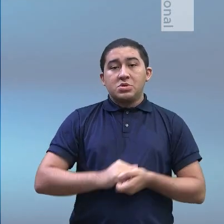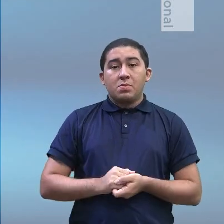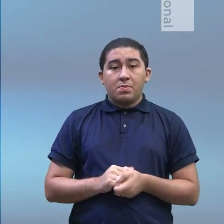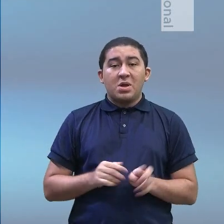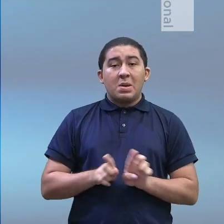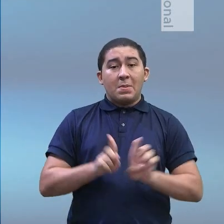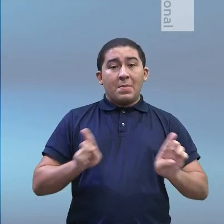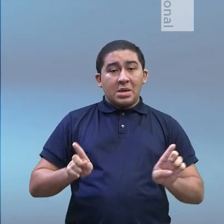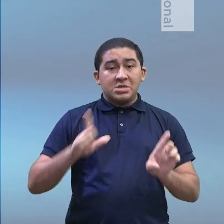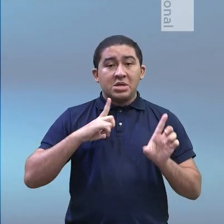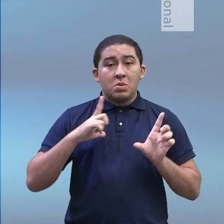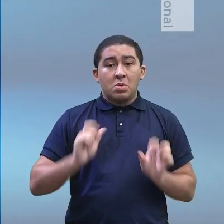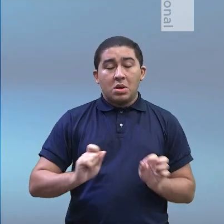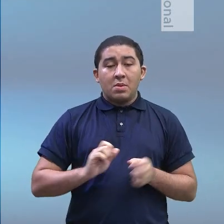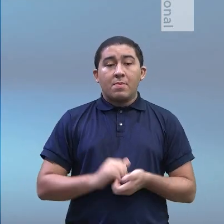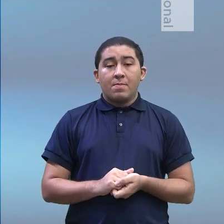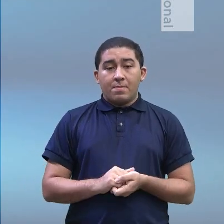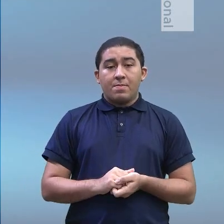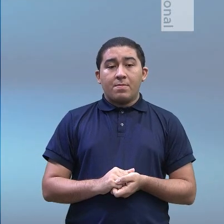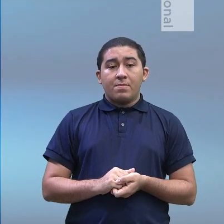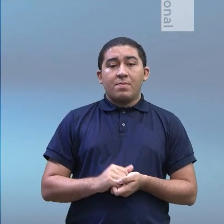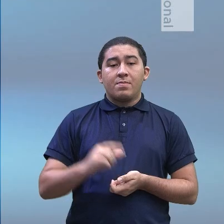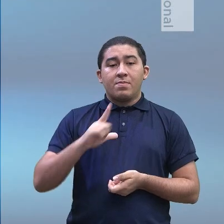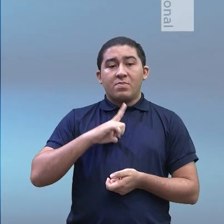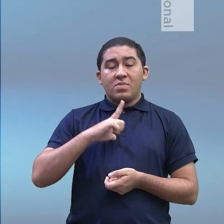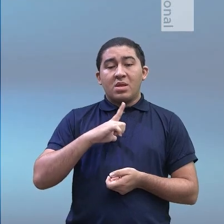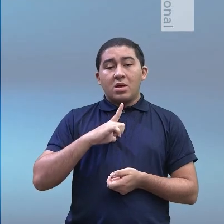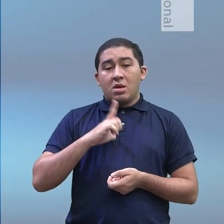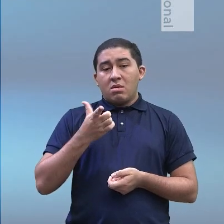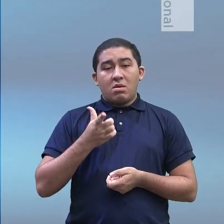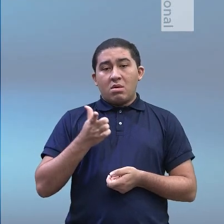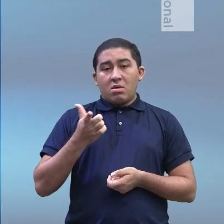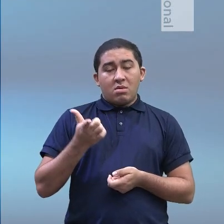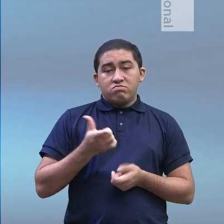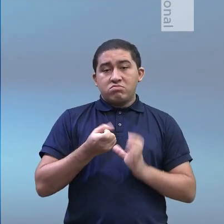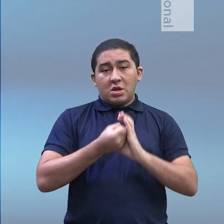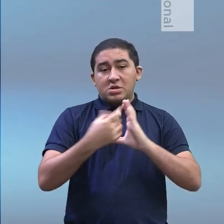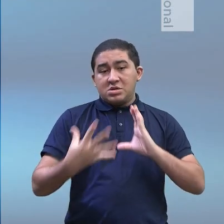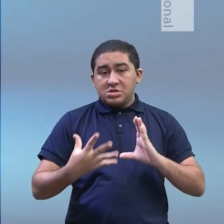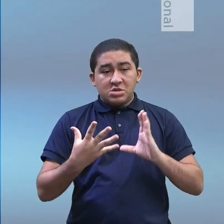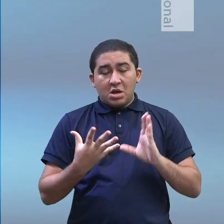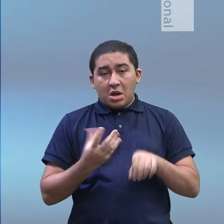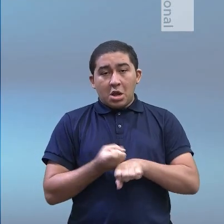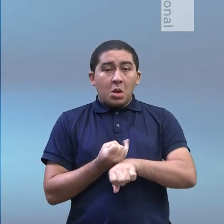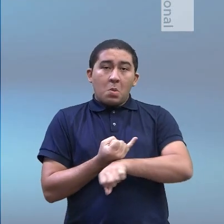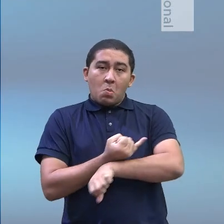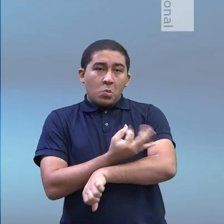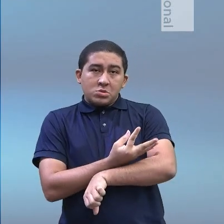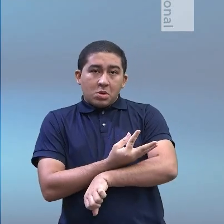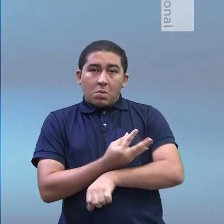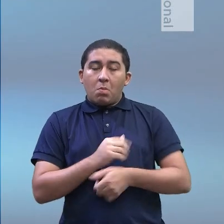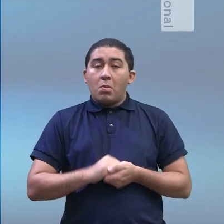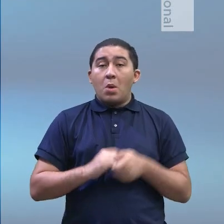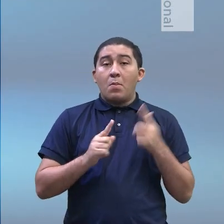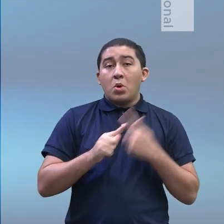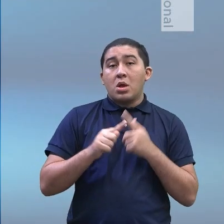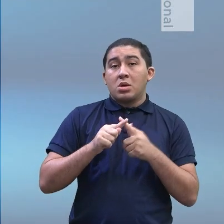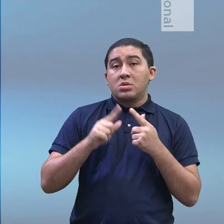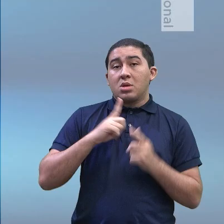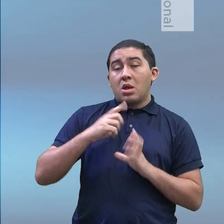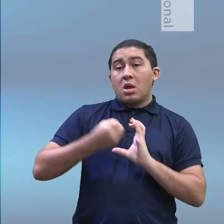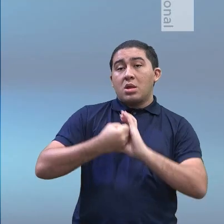uma forte carga imagética e emotiva, porque justamente o poema ele tem a característica